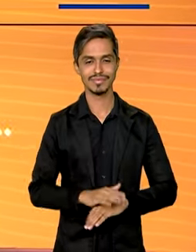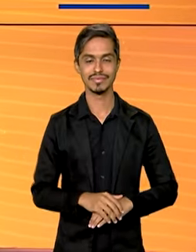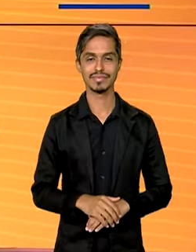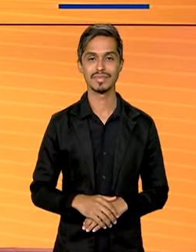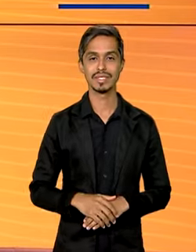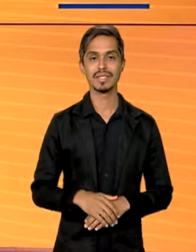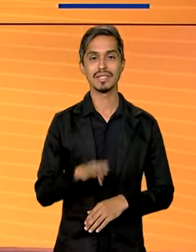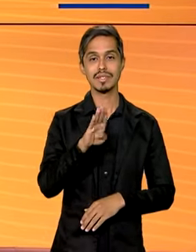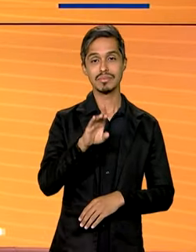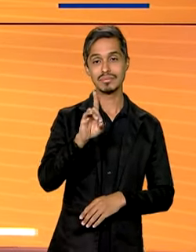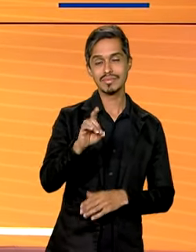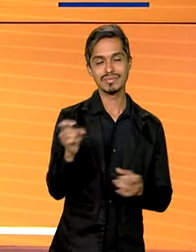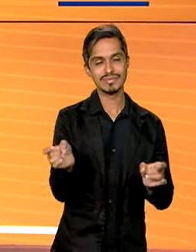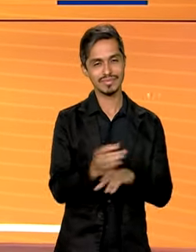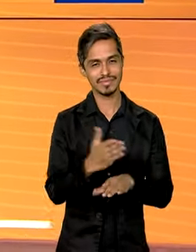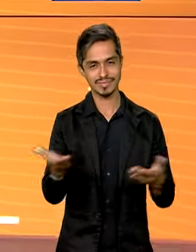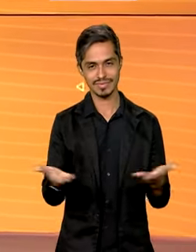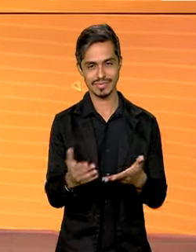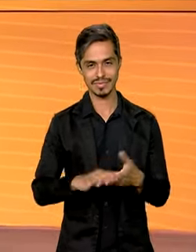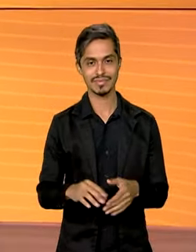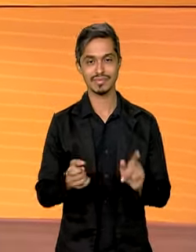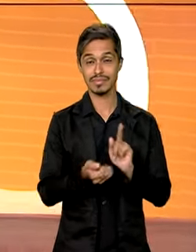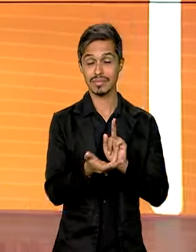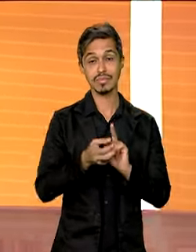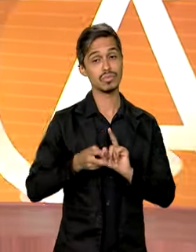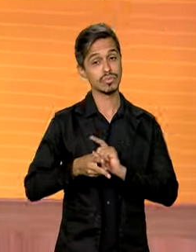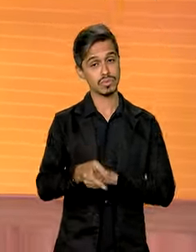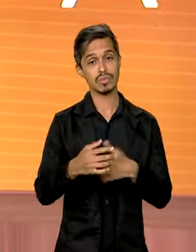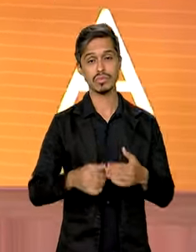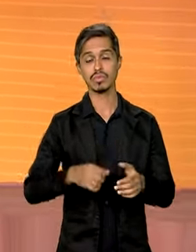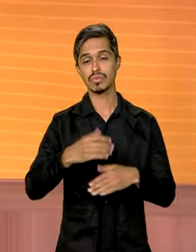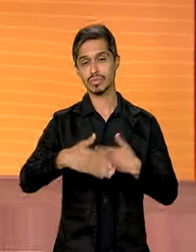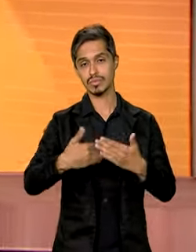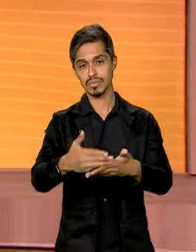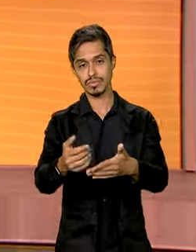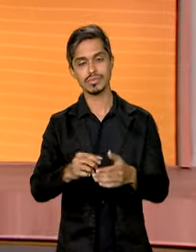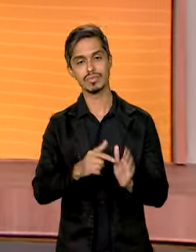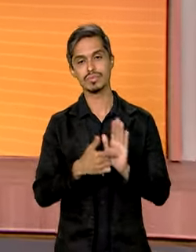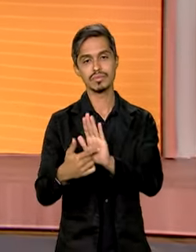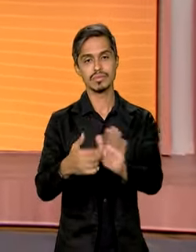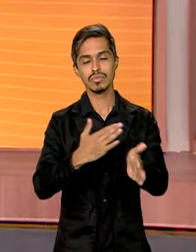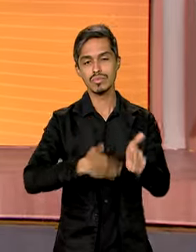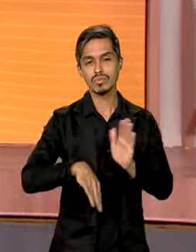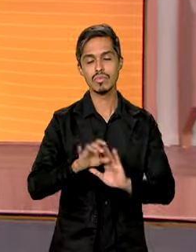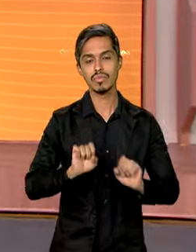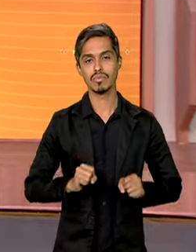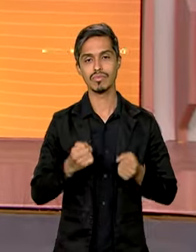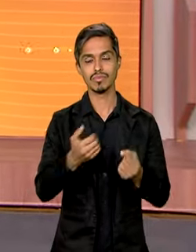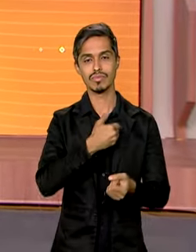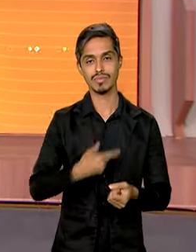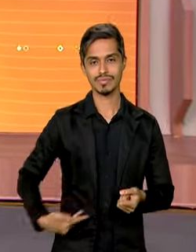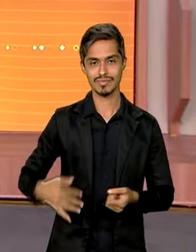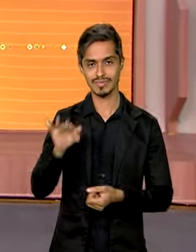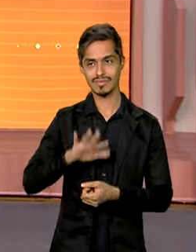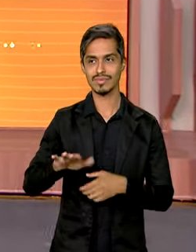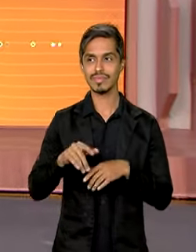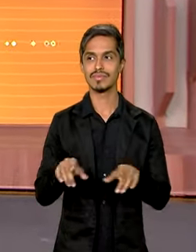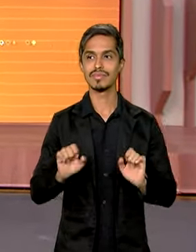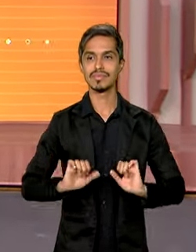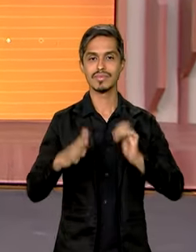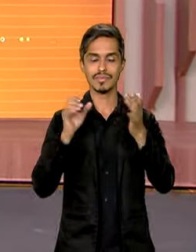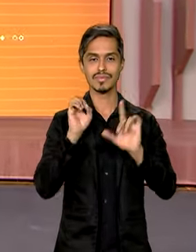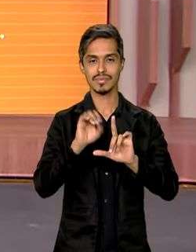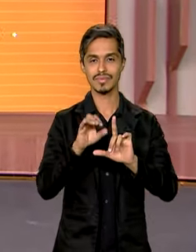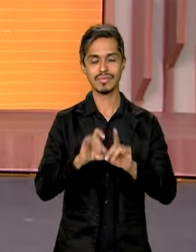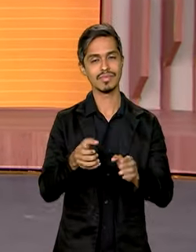E o Brasil em Dia fica por aqui, mas o Canal GOV segue com a programação, mostrando todas as ações do governo federal, com eventos